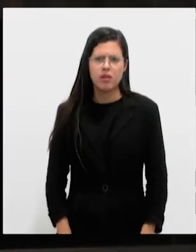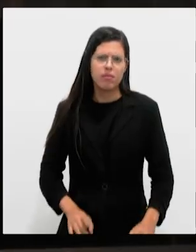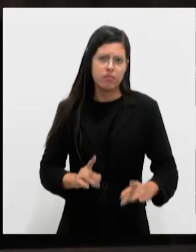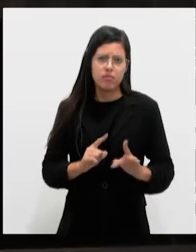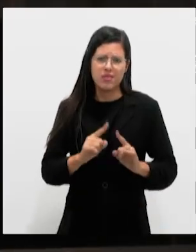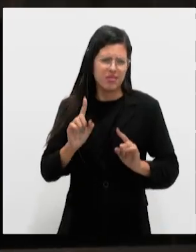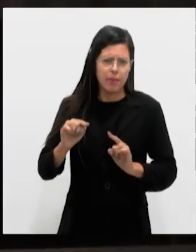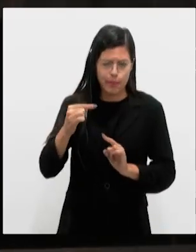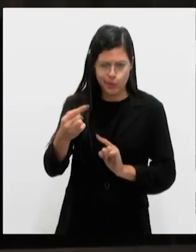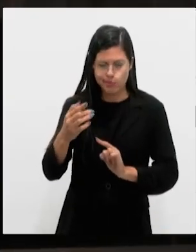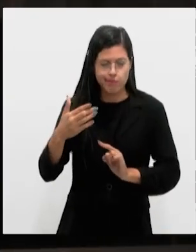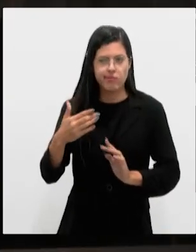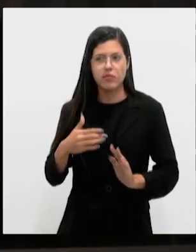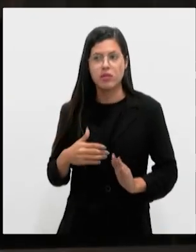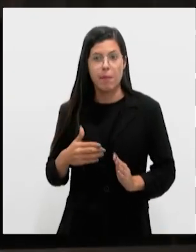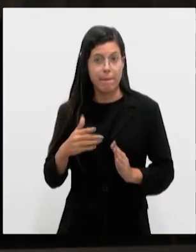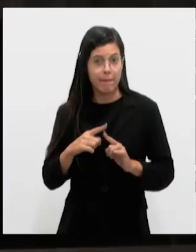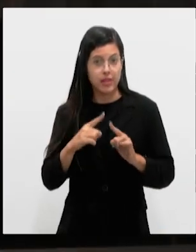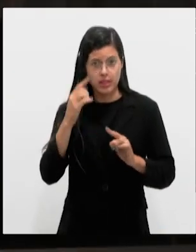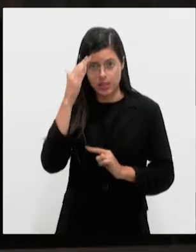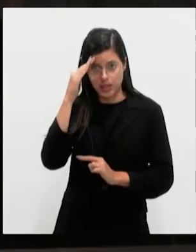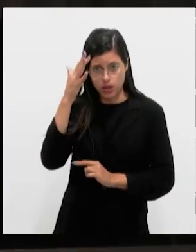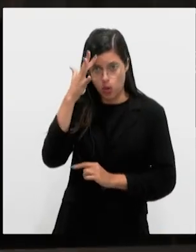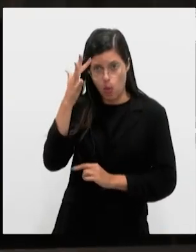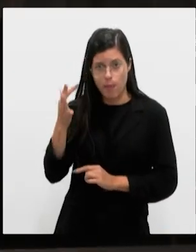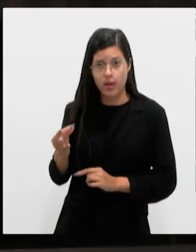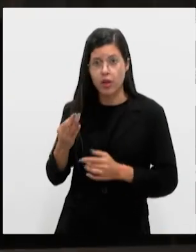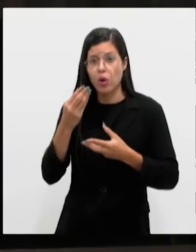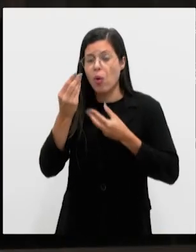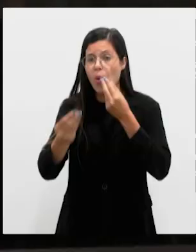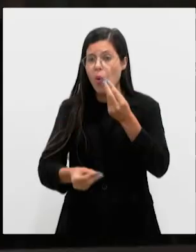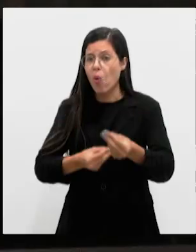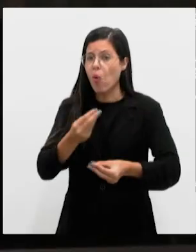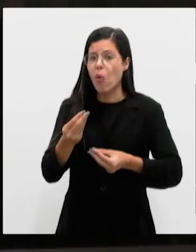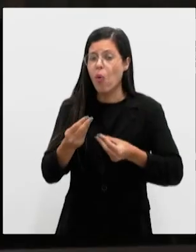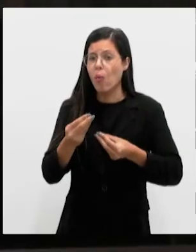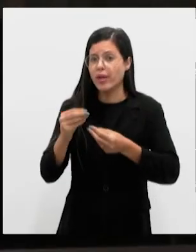depois. Entenderam como é o tamanho do fanatismo?